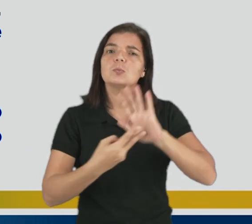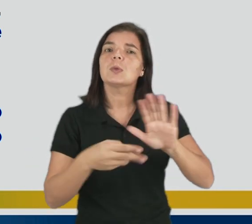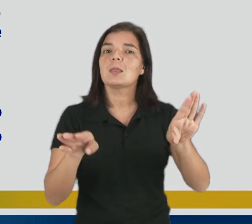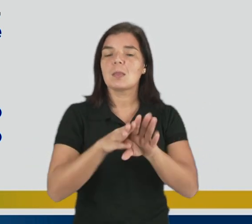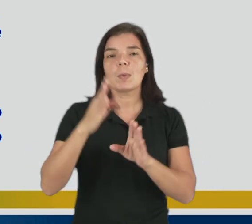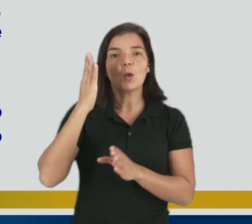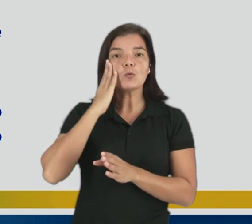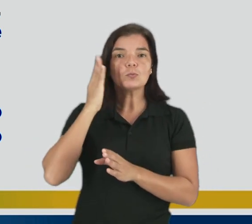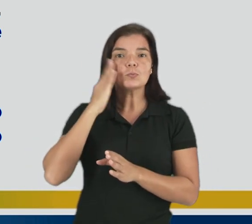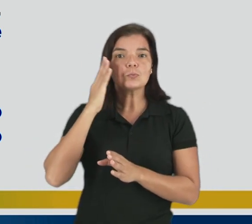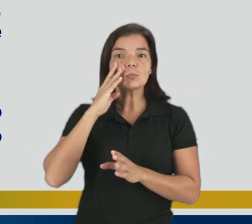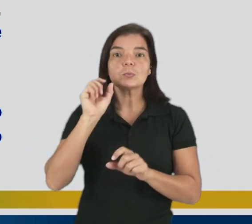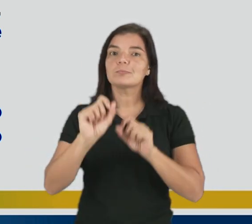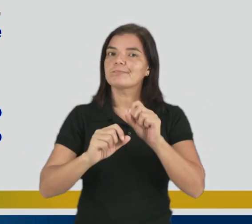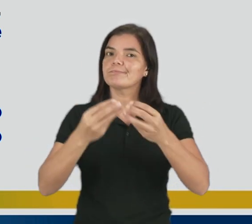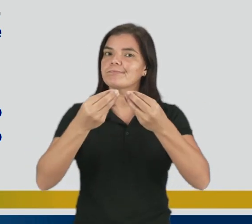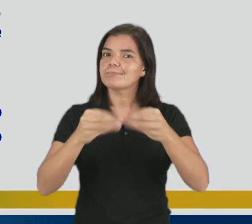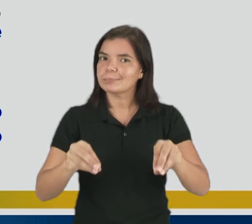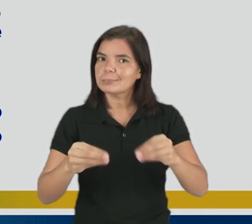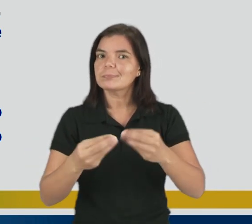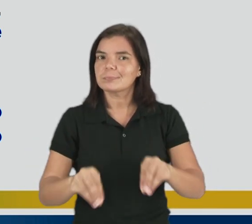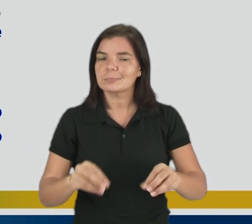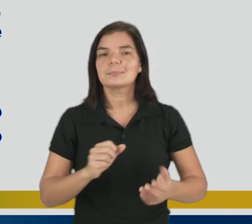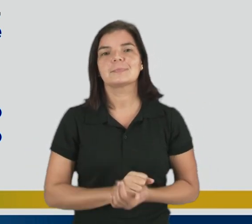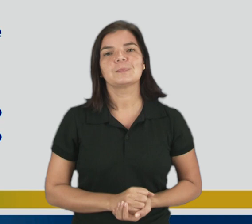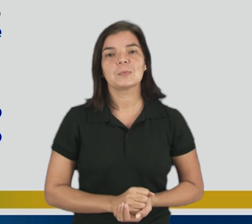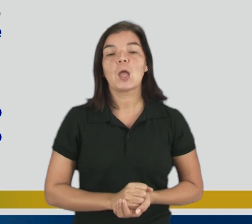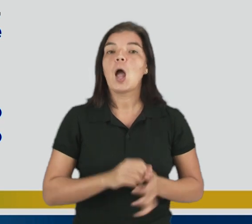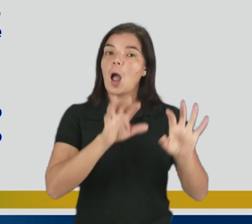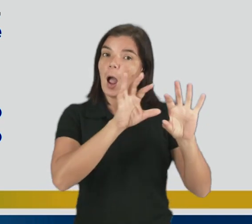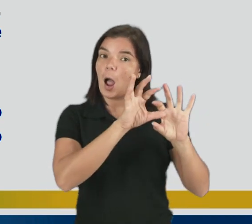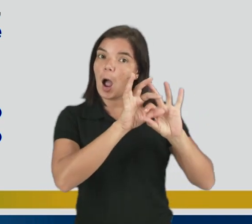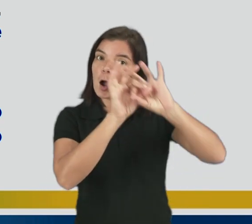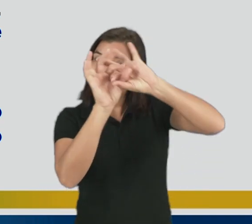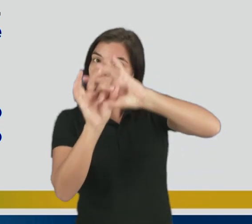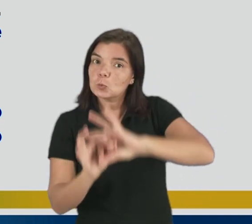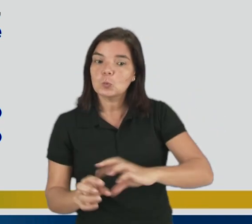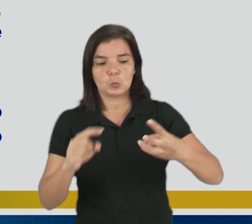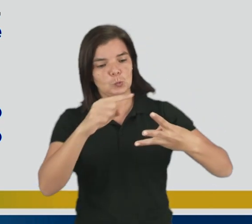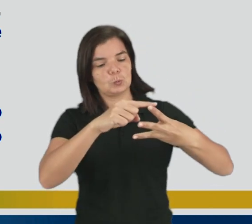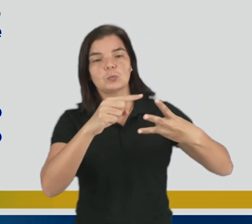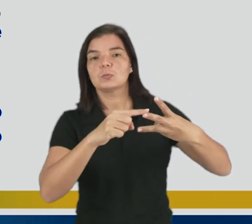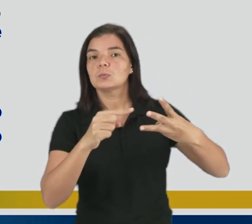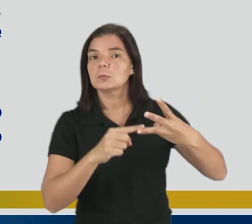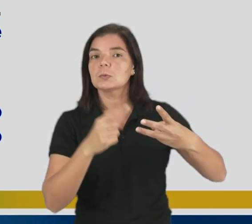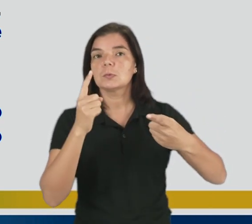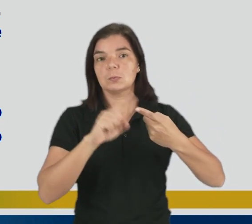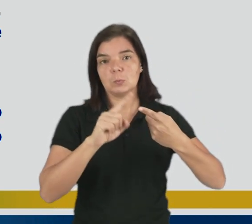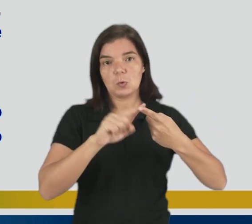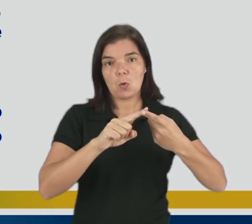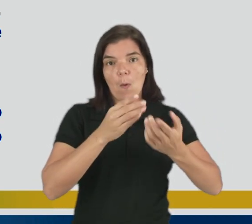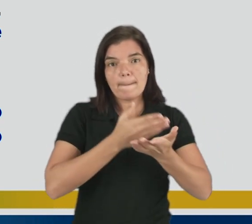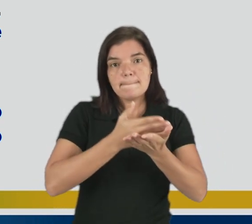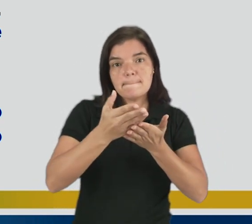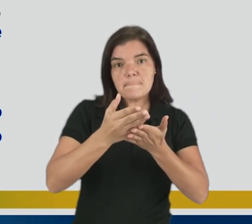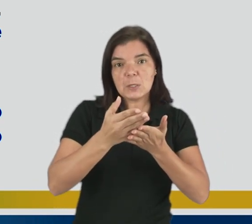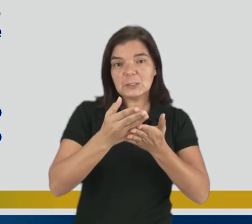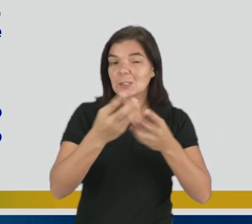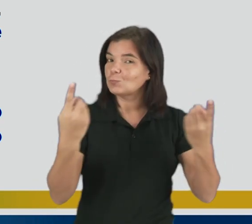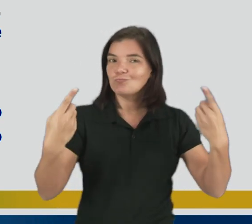a compreensão ficam, então, prejudicados. A coerência obedece 3 princípios, que a gente chama de princípio da